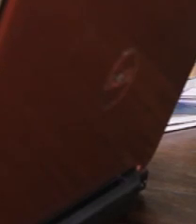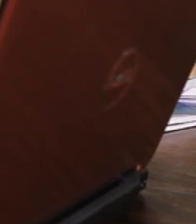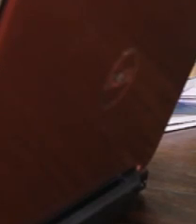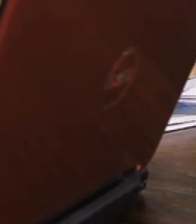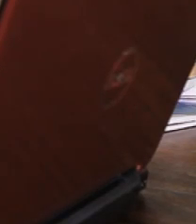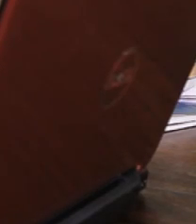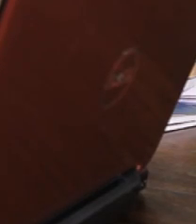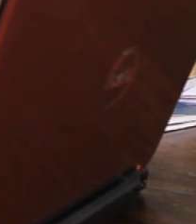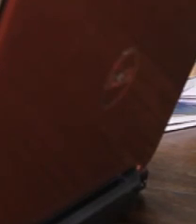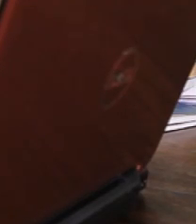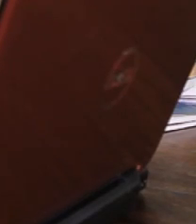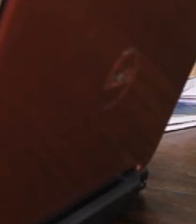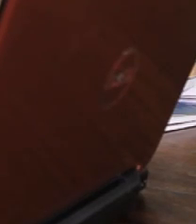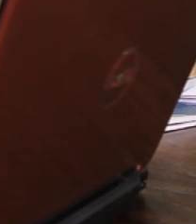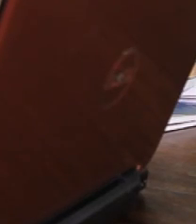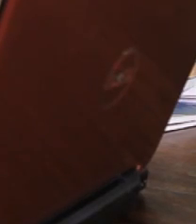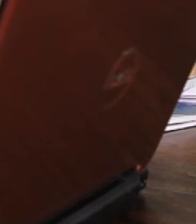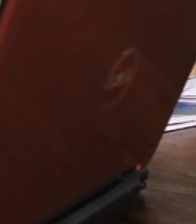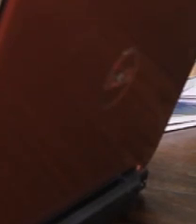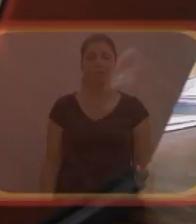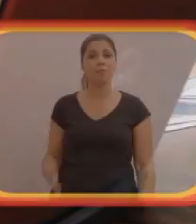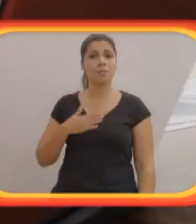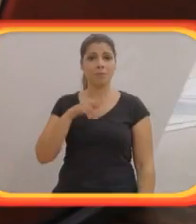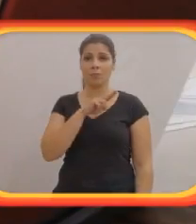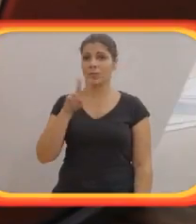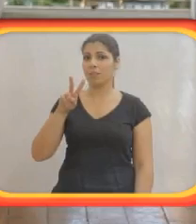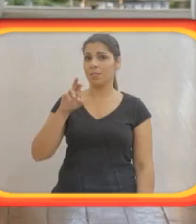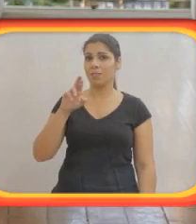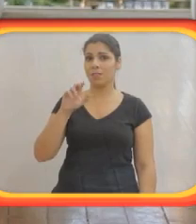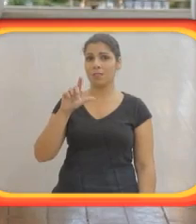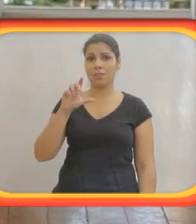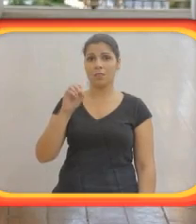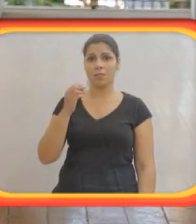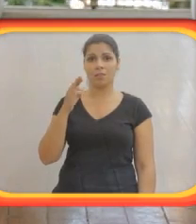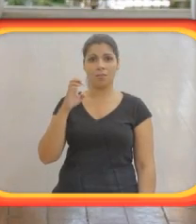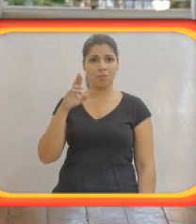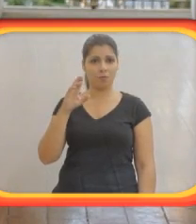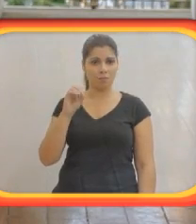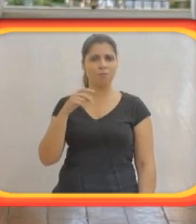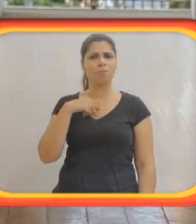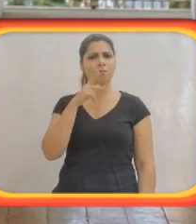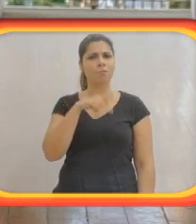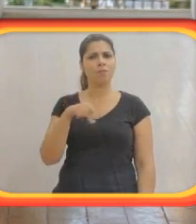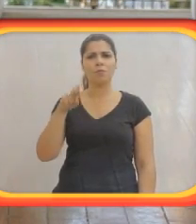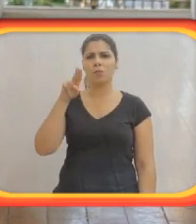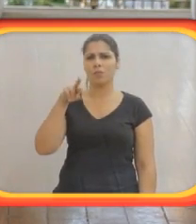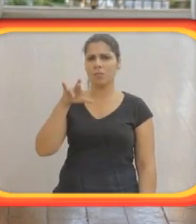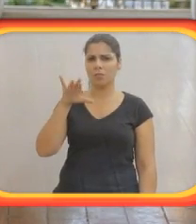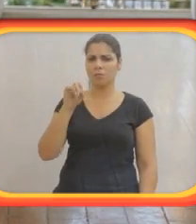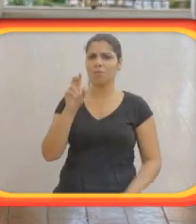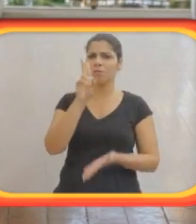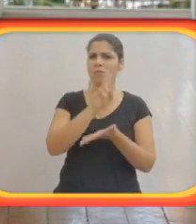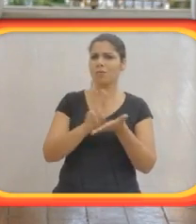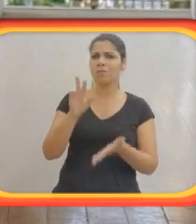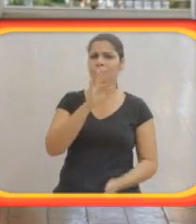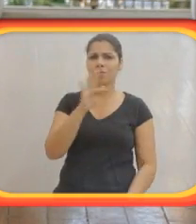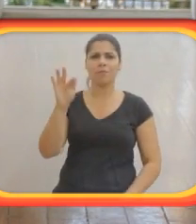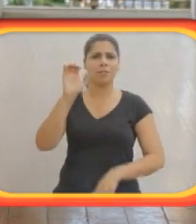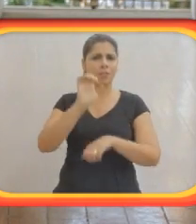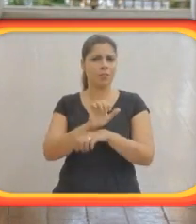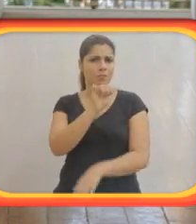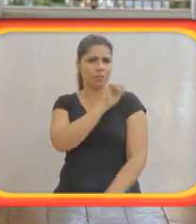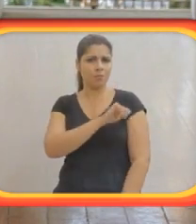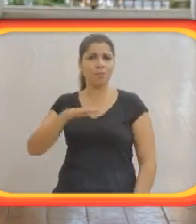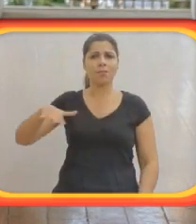ao lado. Mulher utiliza o notebook sobre a mesa. Meu nome é Vera Loureiro, eu sou professora da Unirio, Universidade Federal do Estado do Rio de